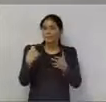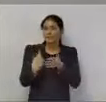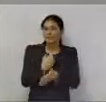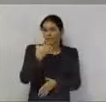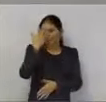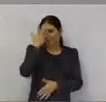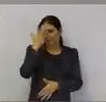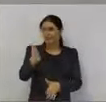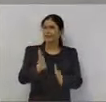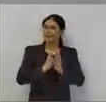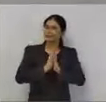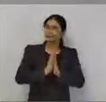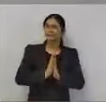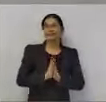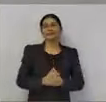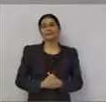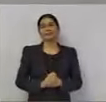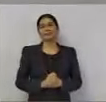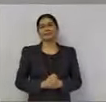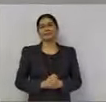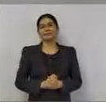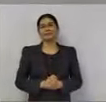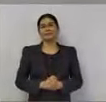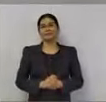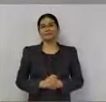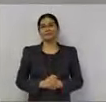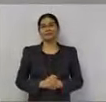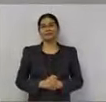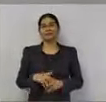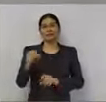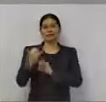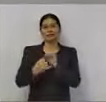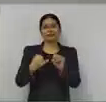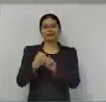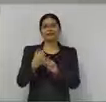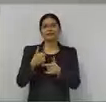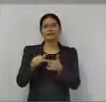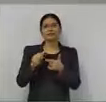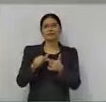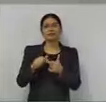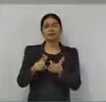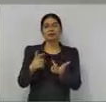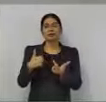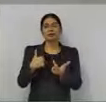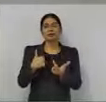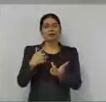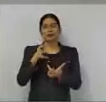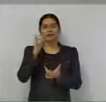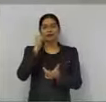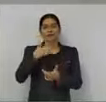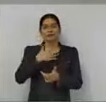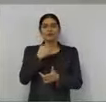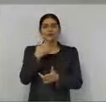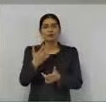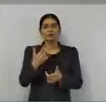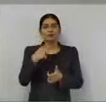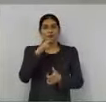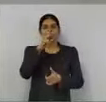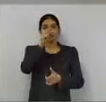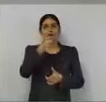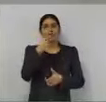para a próxima. Doutor De Angelis, essa é para o senhor. Ok? Então, o okay. Matheus Barros, ele encaminha uma mensagem por e-mail